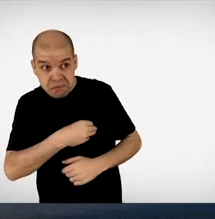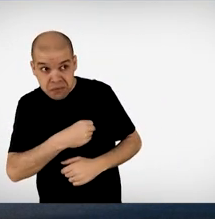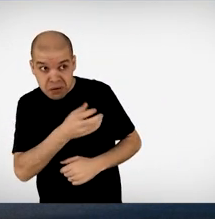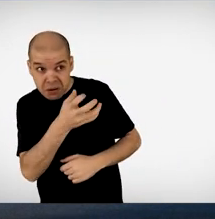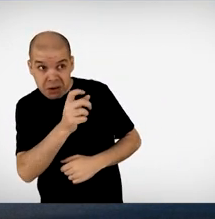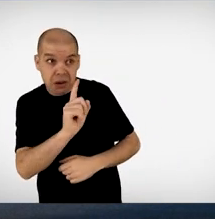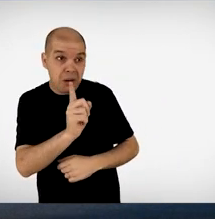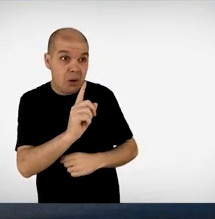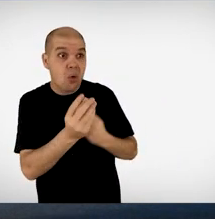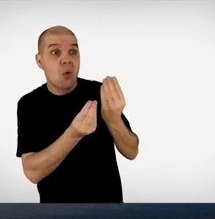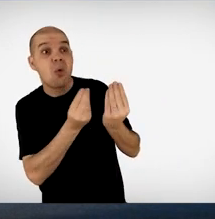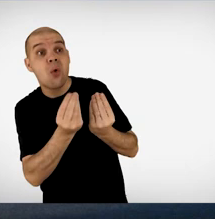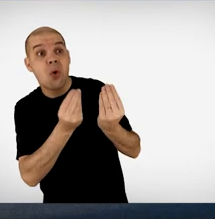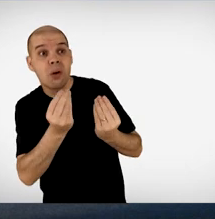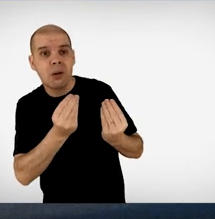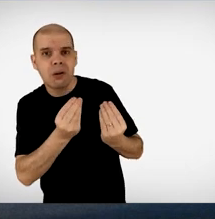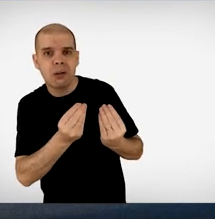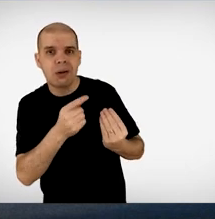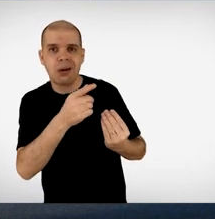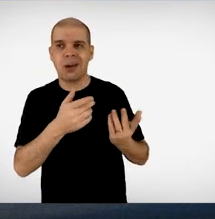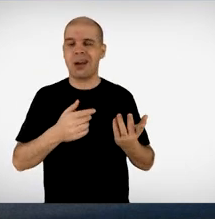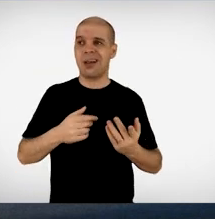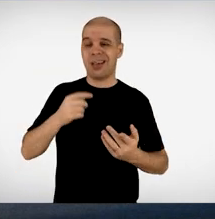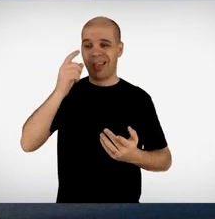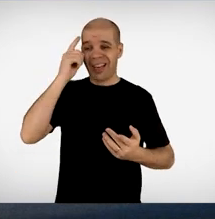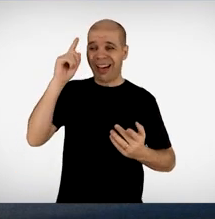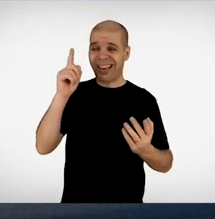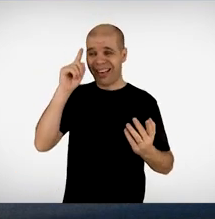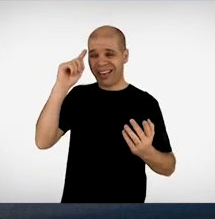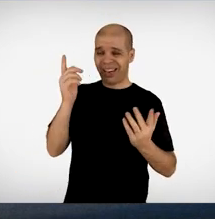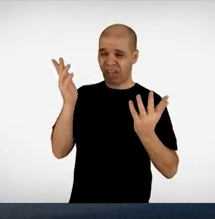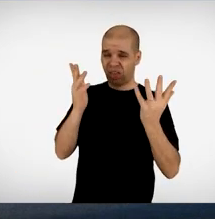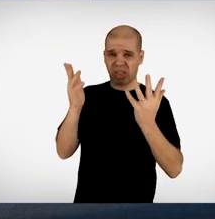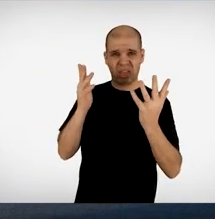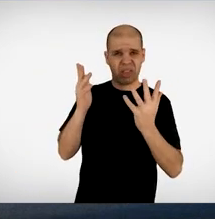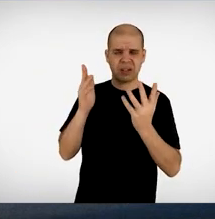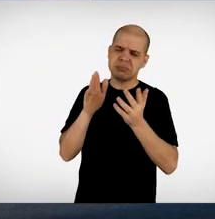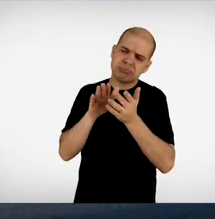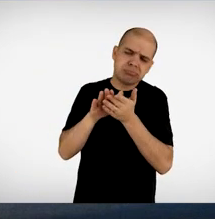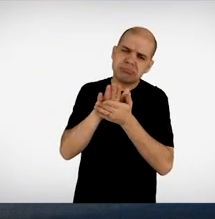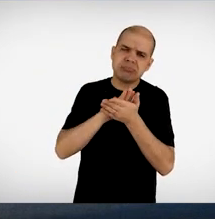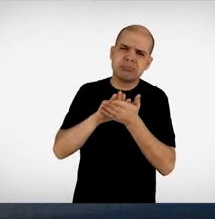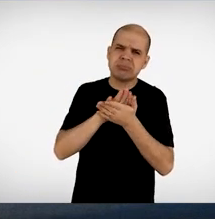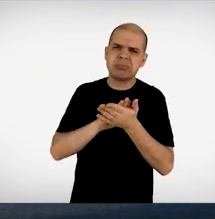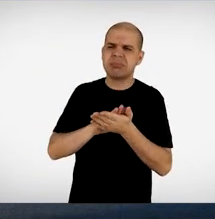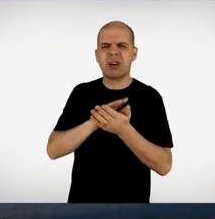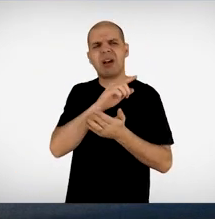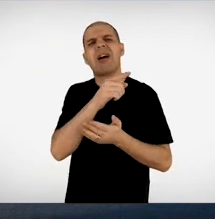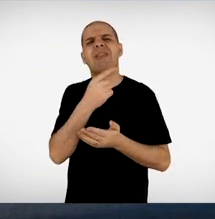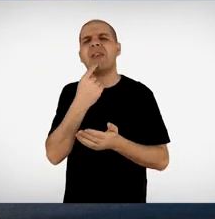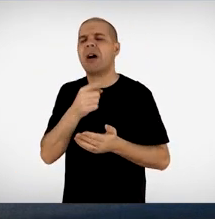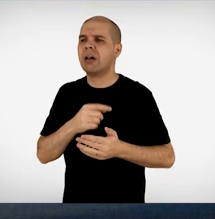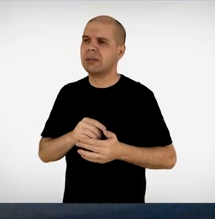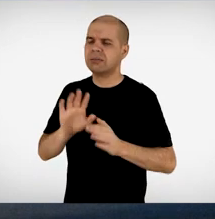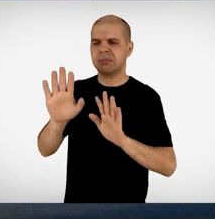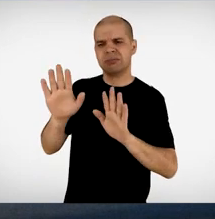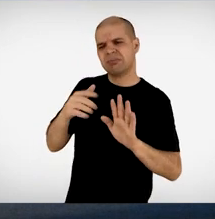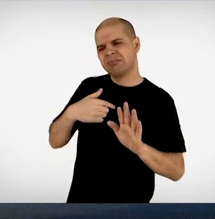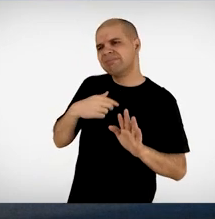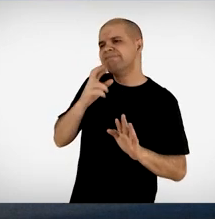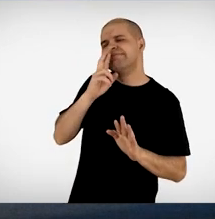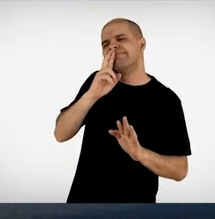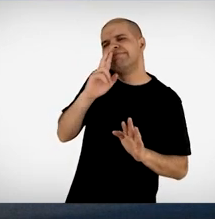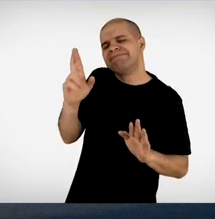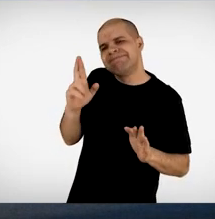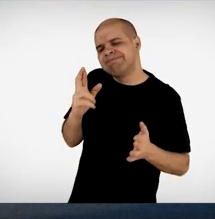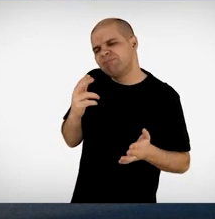dela não é eu não sei. A resposta dela é eu não tenho ainda essa resposta pronta. E aí eu acho que fica muito interessante.